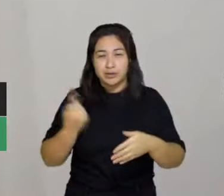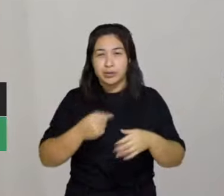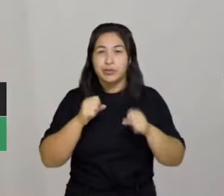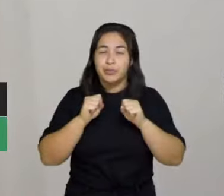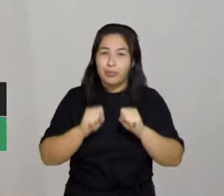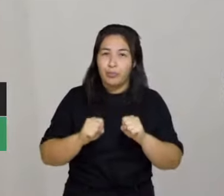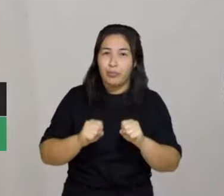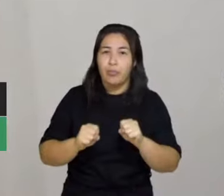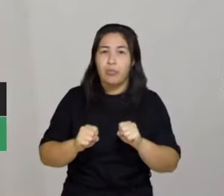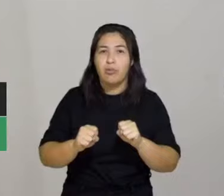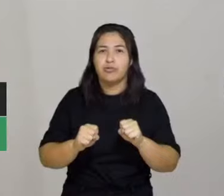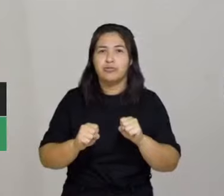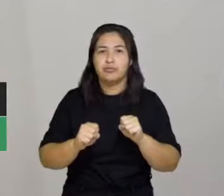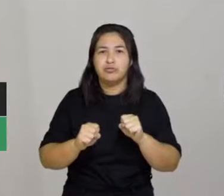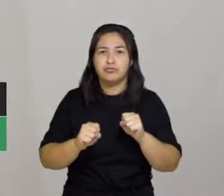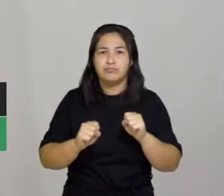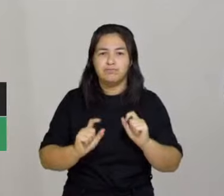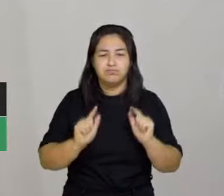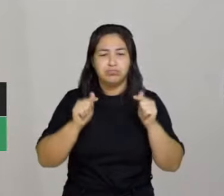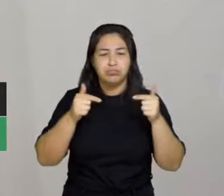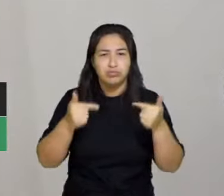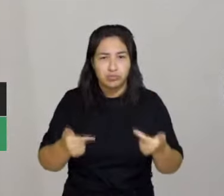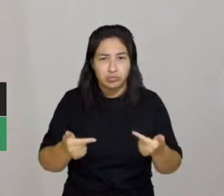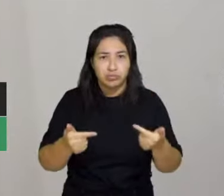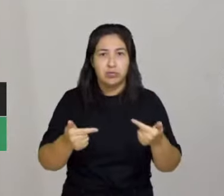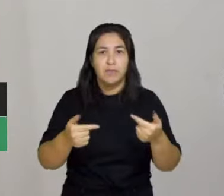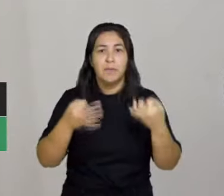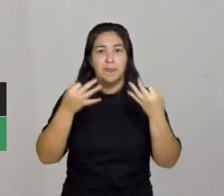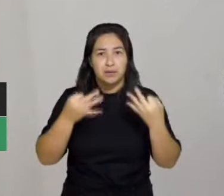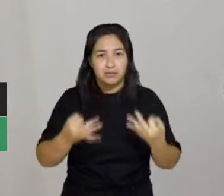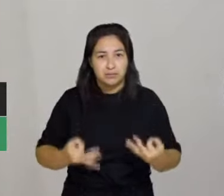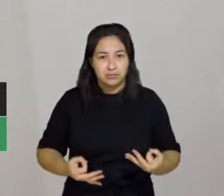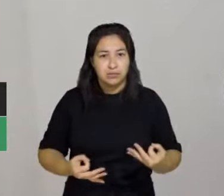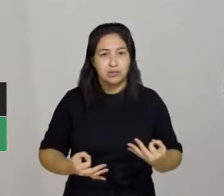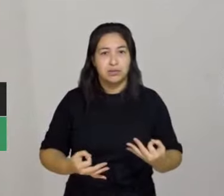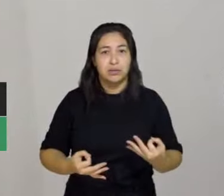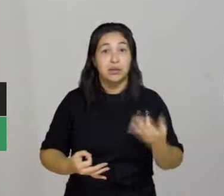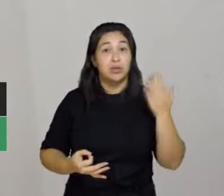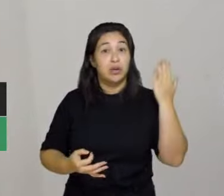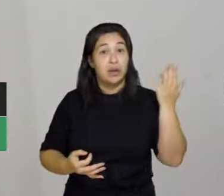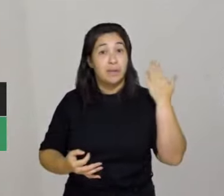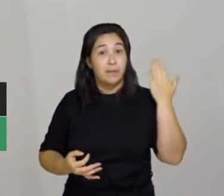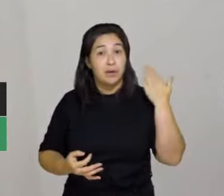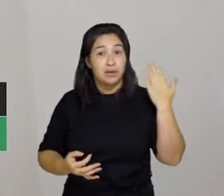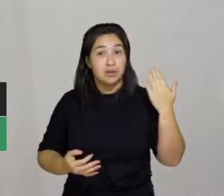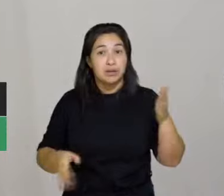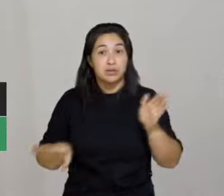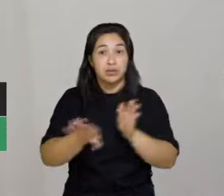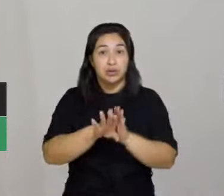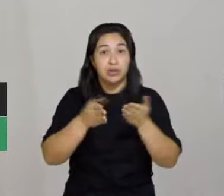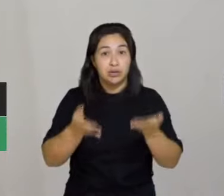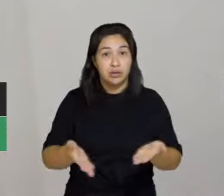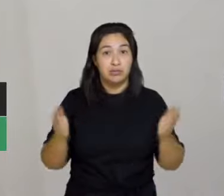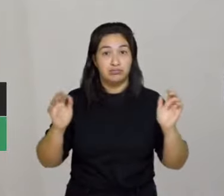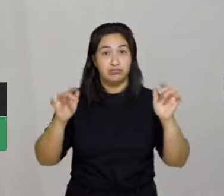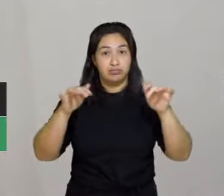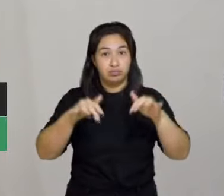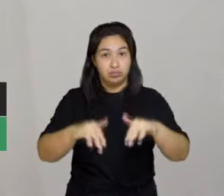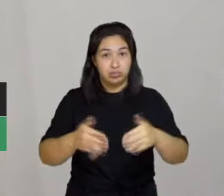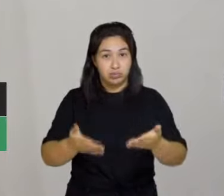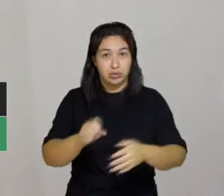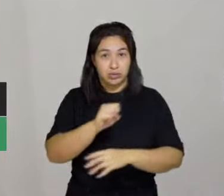Assembleia possa encampar, para que nós possamos, então, fazer justiça com aqueles imigrantes que chegaram aqui na colônia Nova Itália. Um